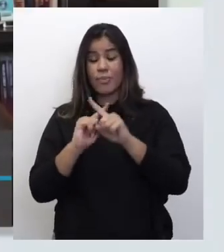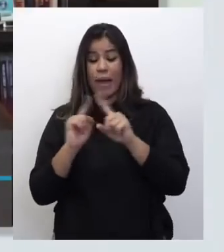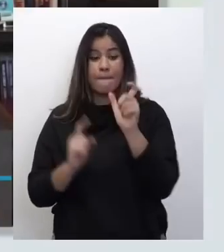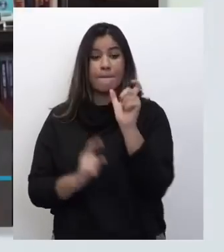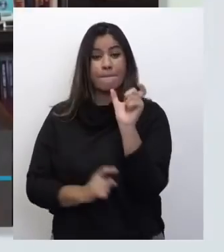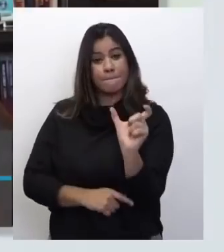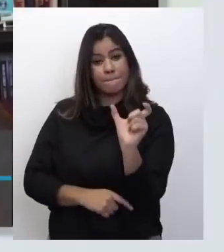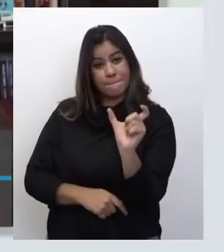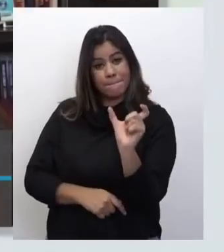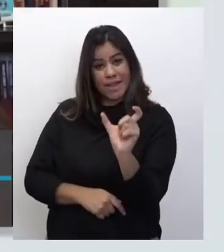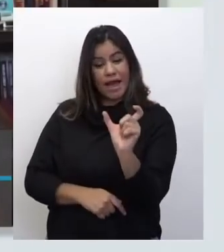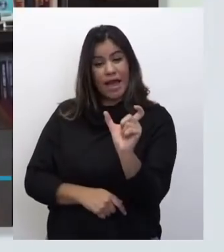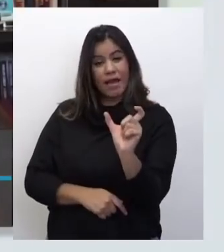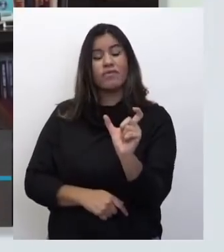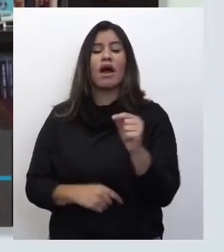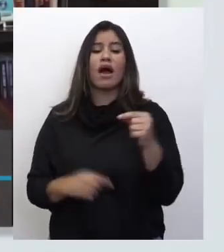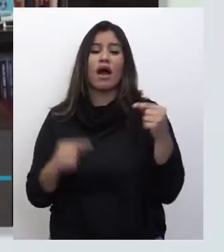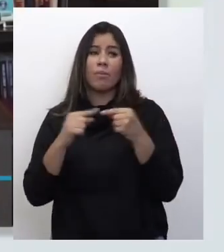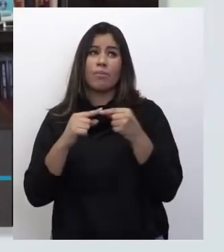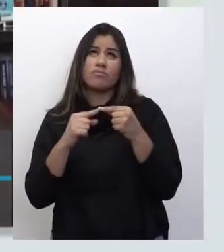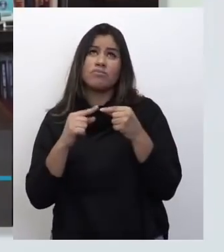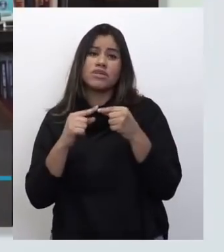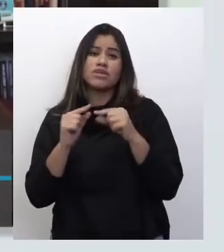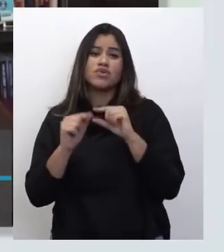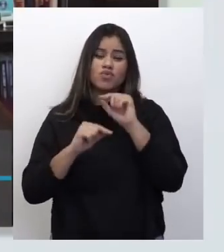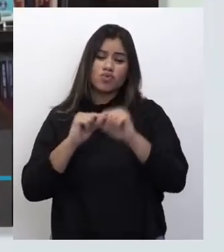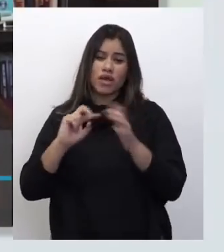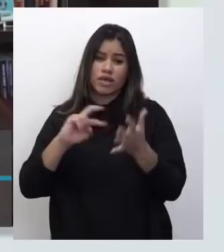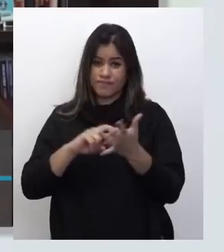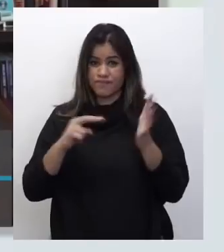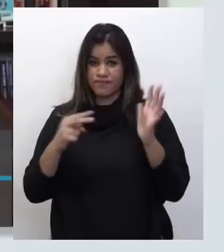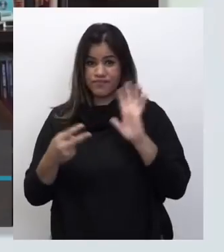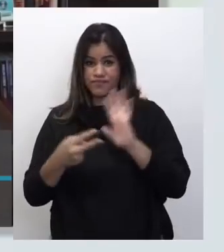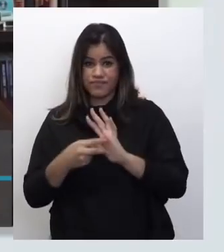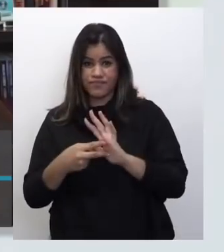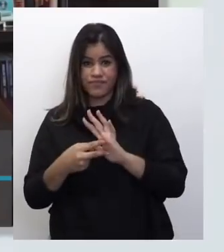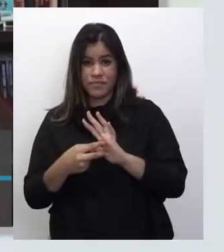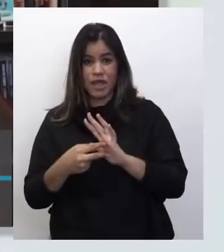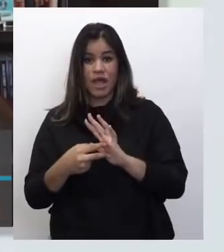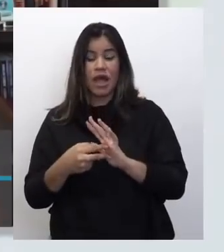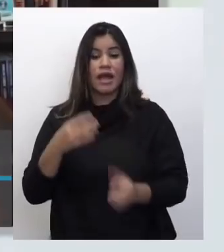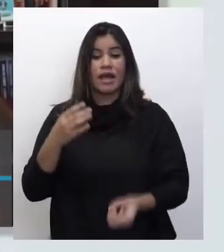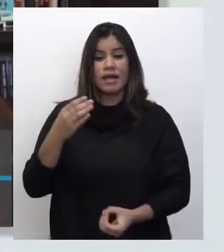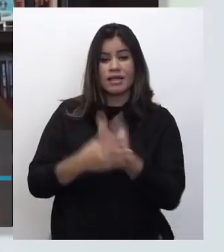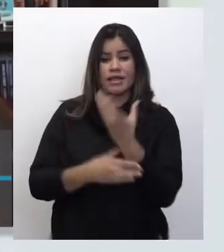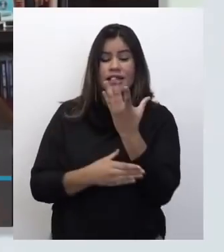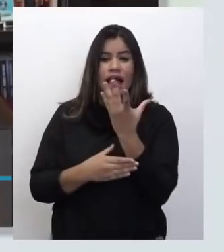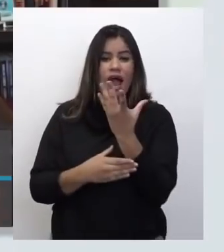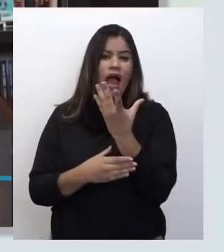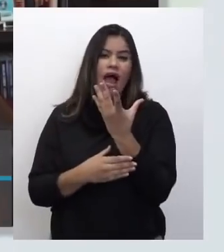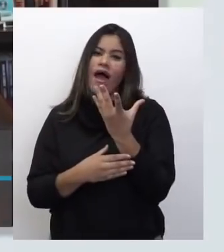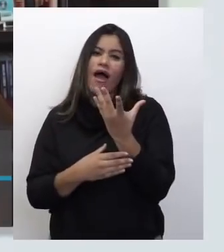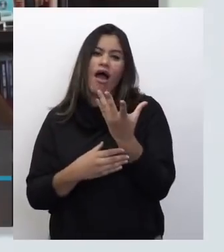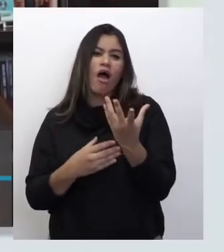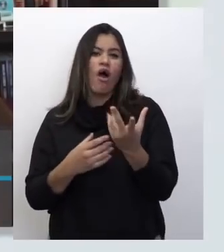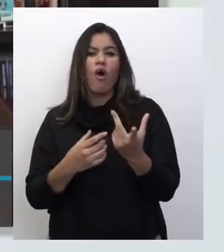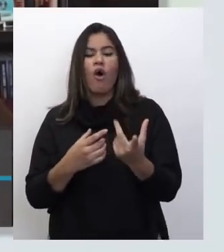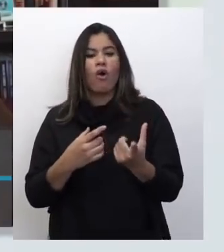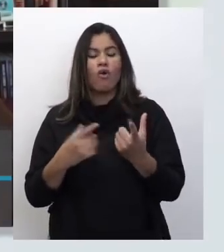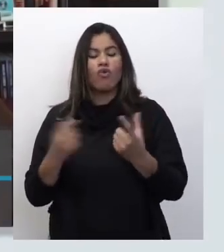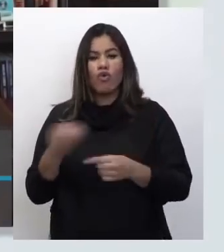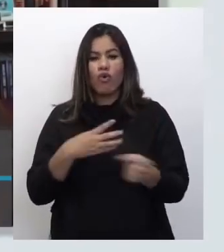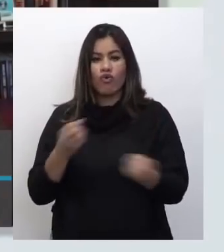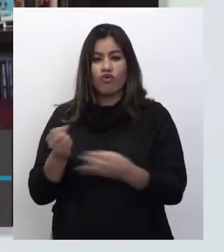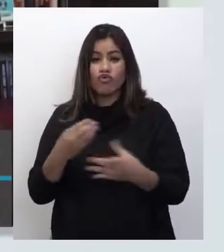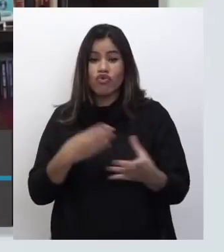portuguesada de hacking, ela pode significar a criação de um atalho inteligente ou a invenção de algo novo que